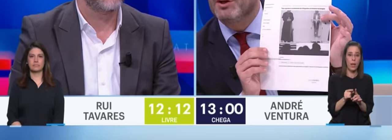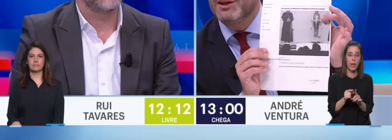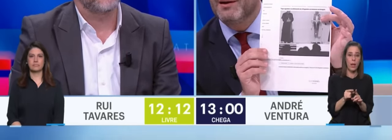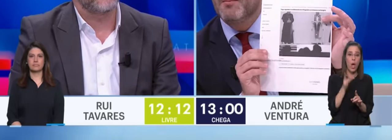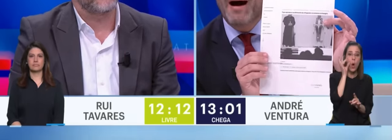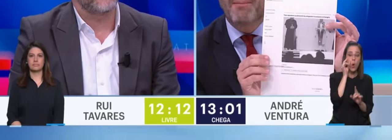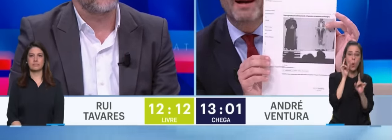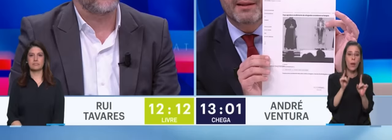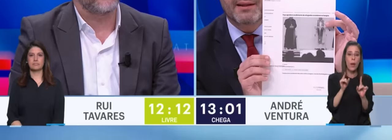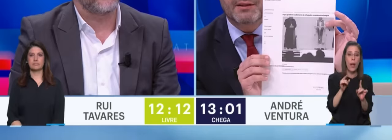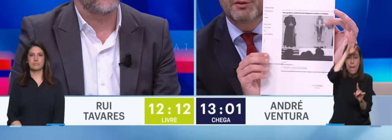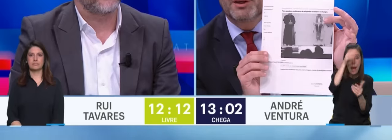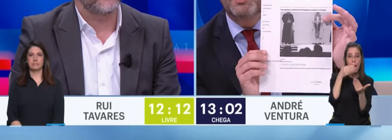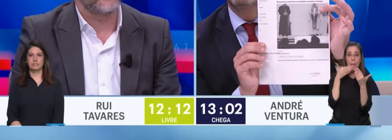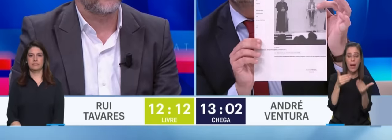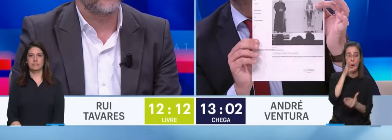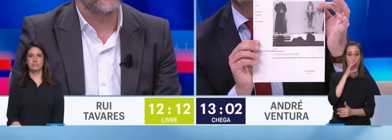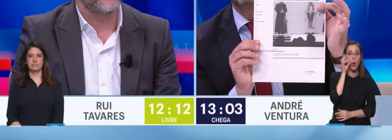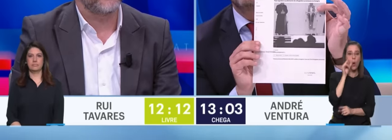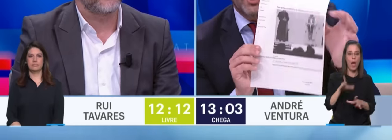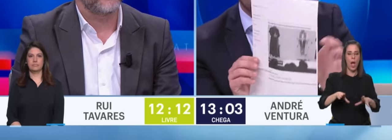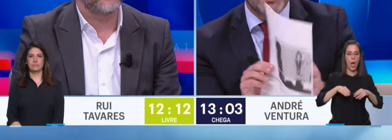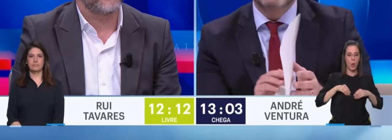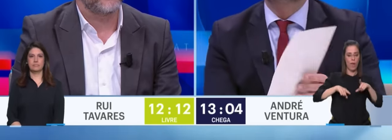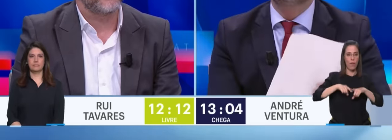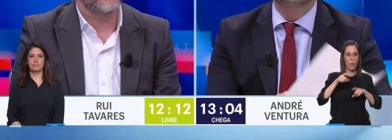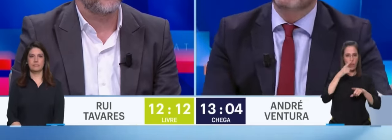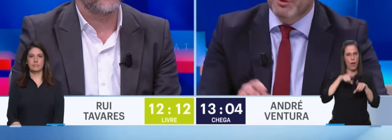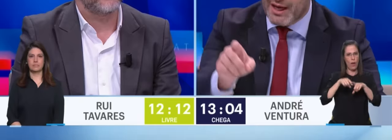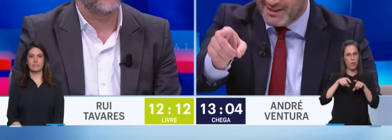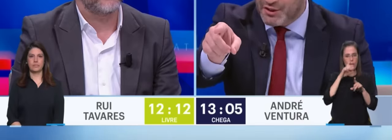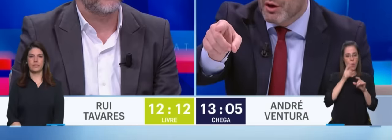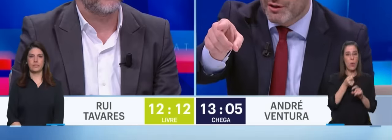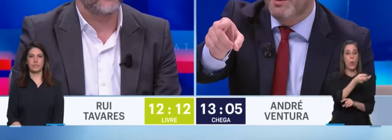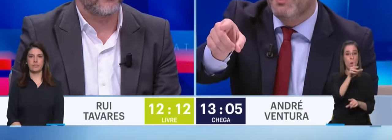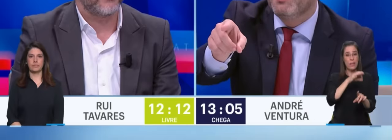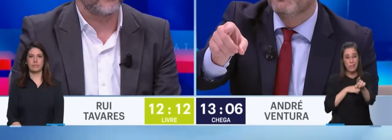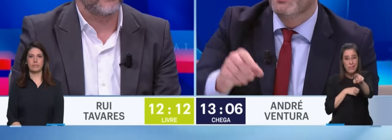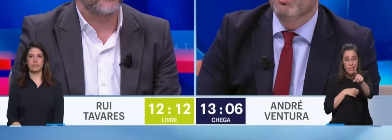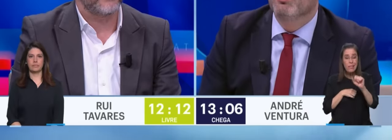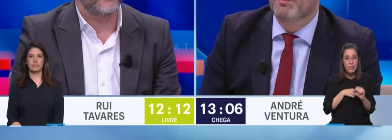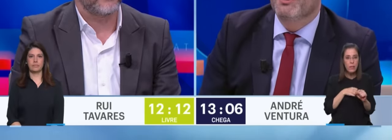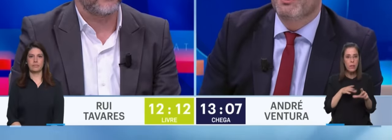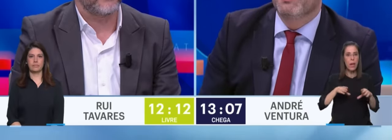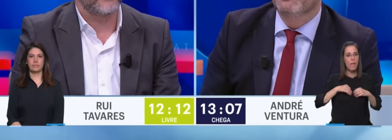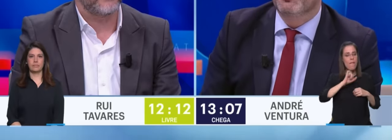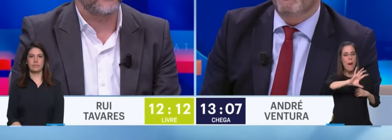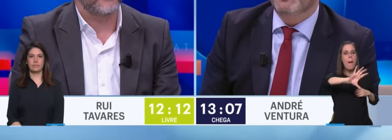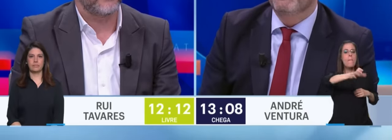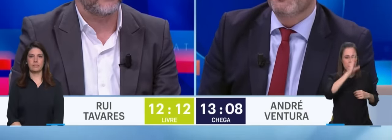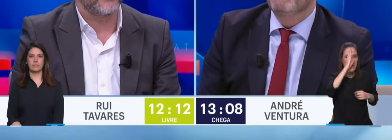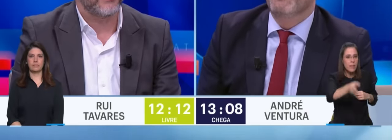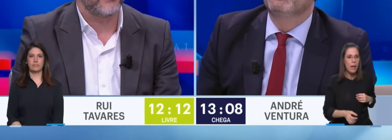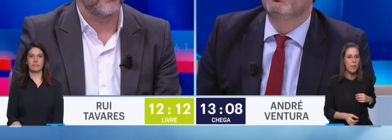da Hungria Papa agradece ao governo da Hungria acolher refugiados sabe quantos refugiados esse senhor que tem aí acolheu no país dele Rui